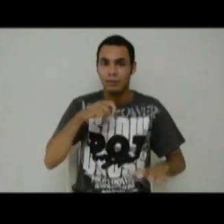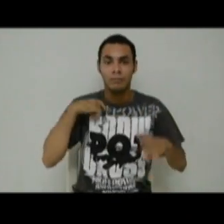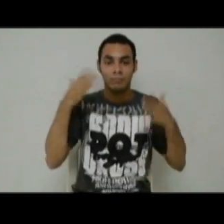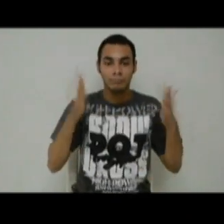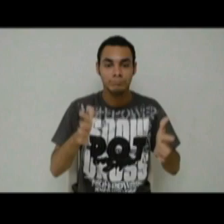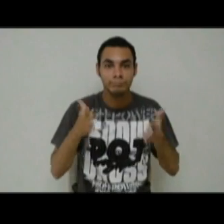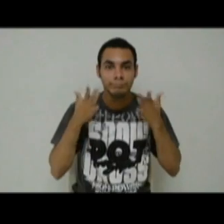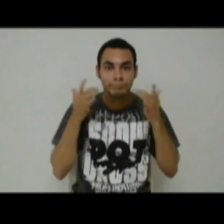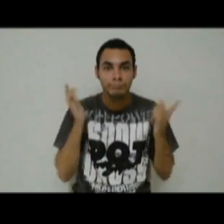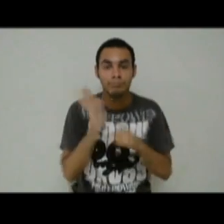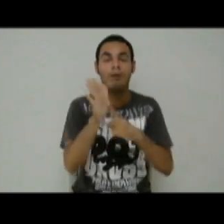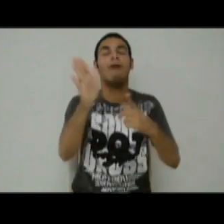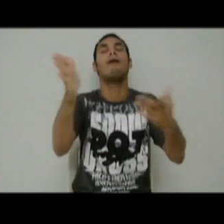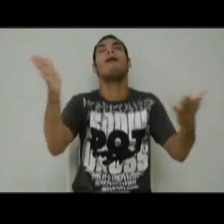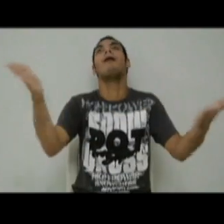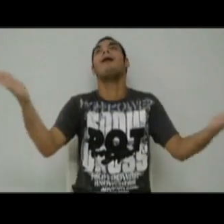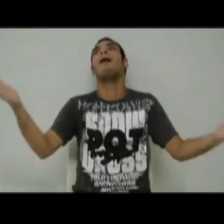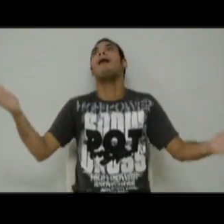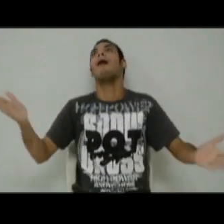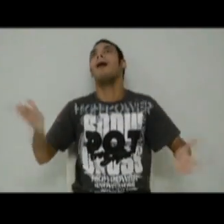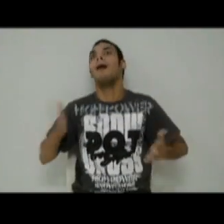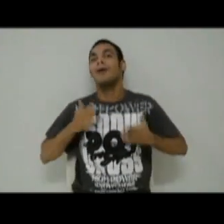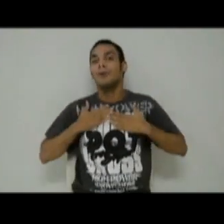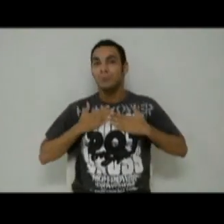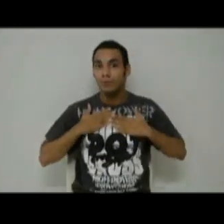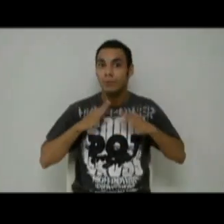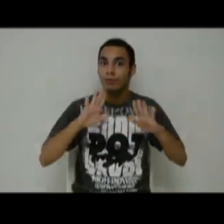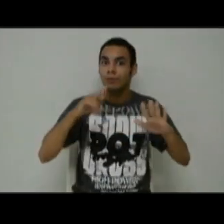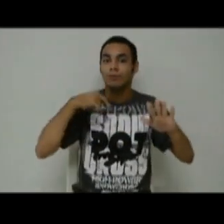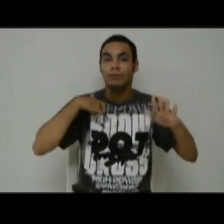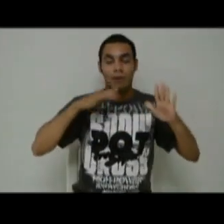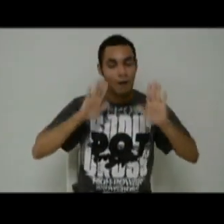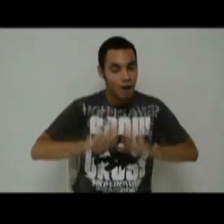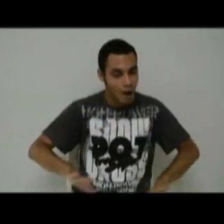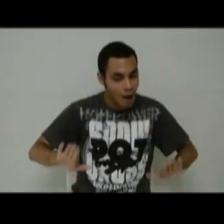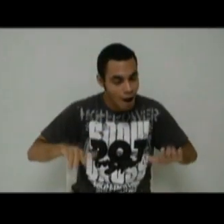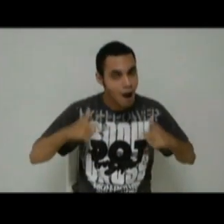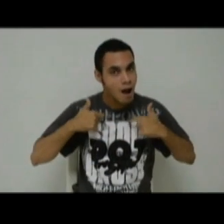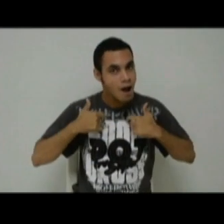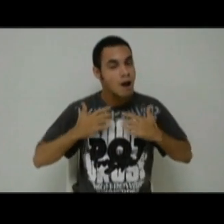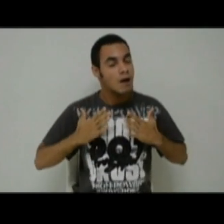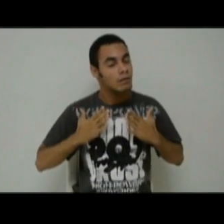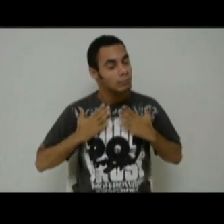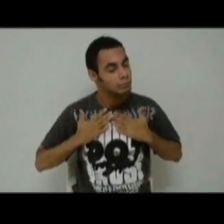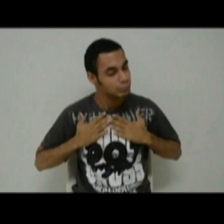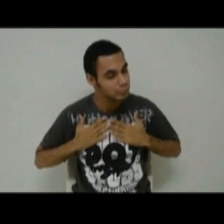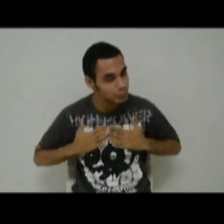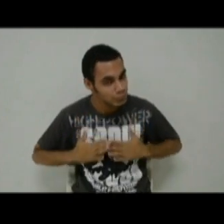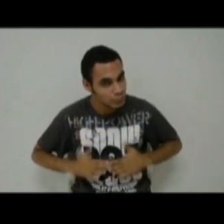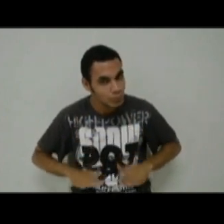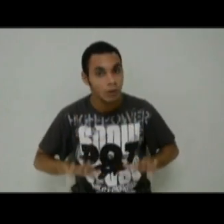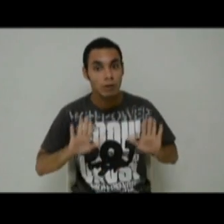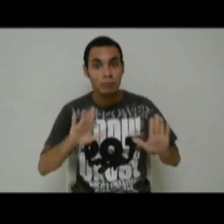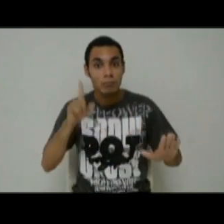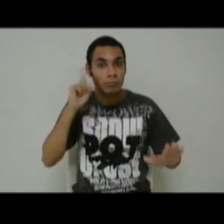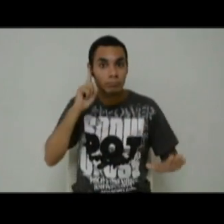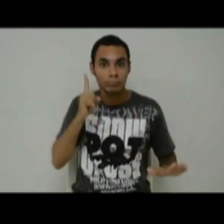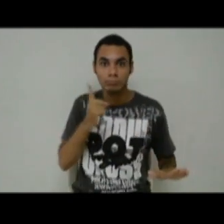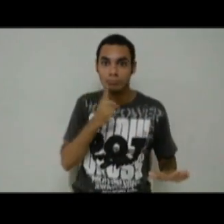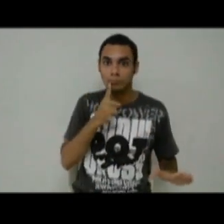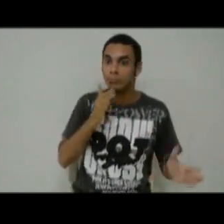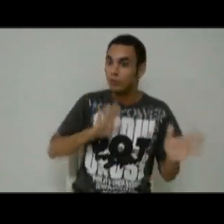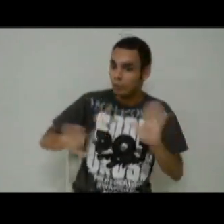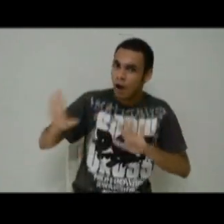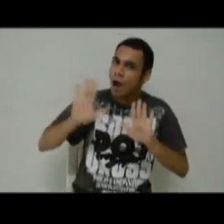depois eu me acalmo e aí os surdos todos dizem, não, você acalma, calma, você fica calmo, você não pode ficar nervoso. E aí com esses